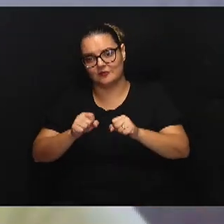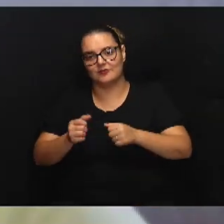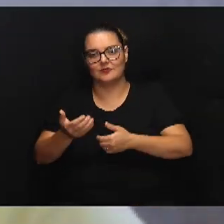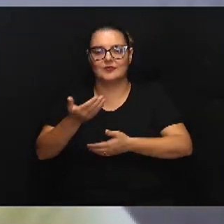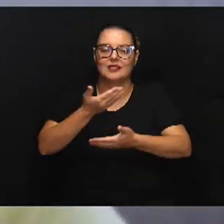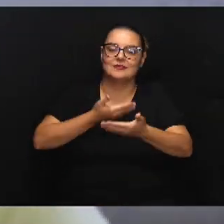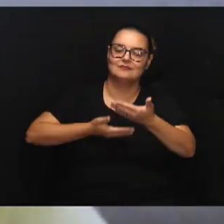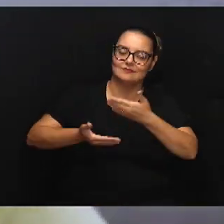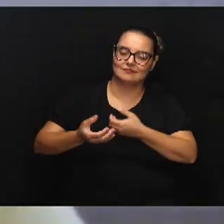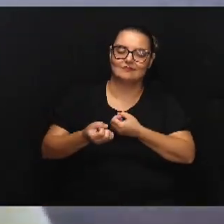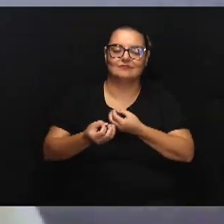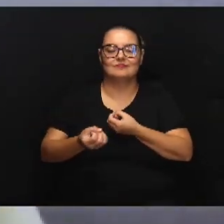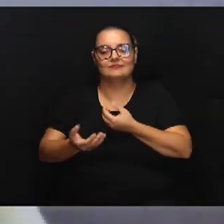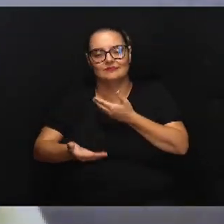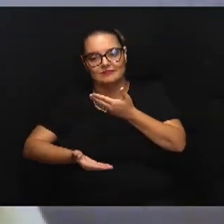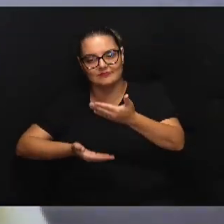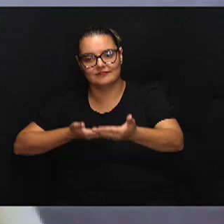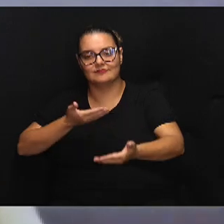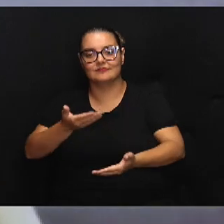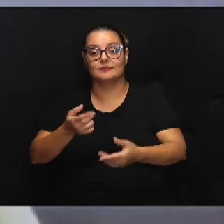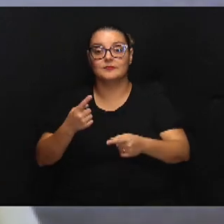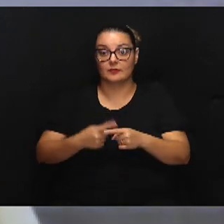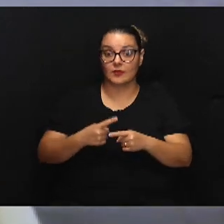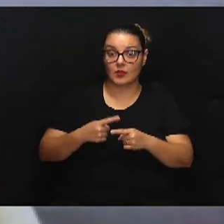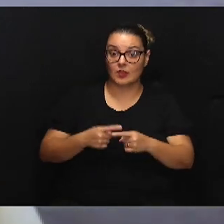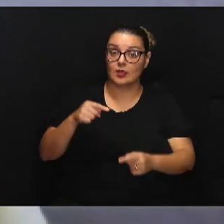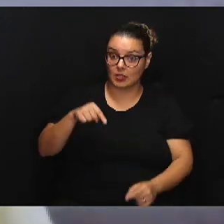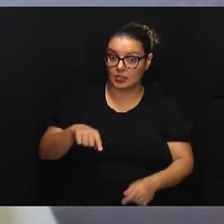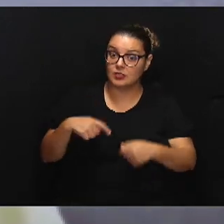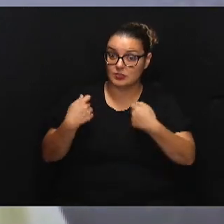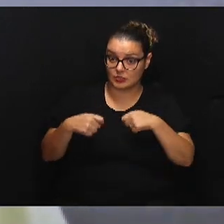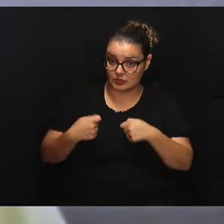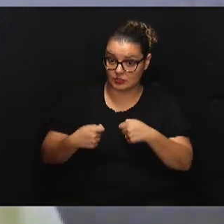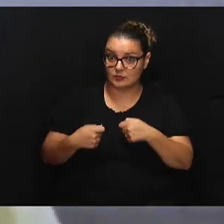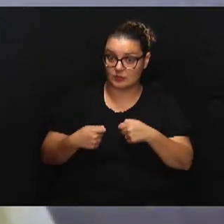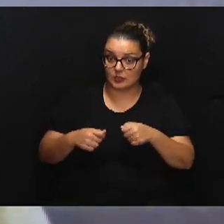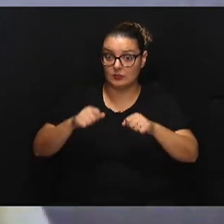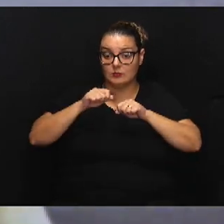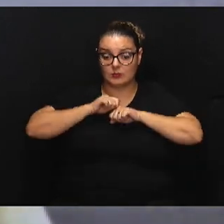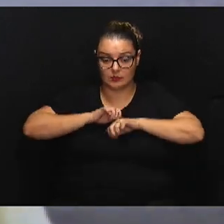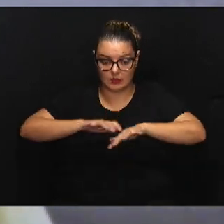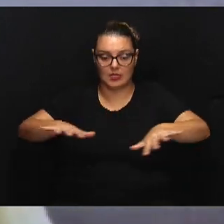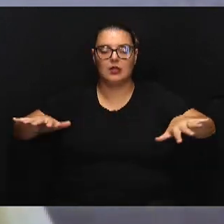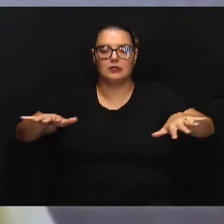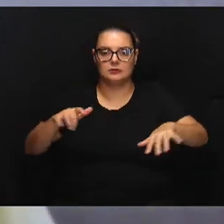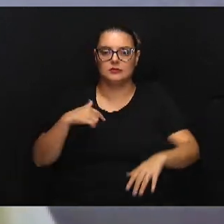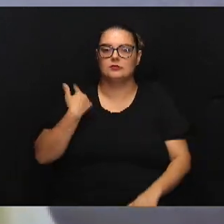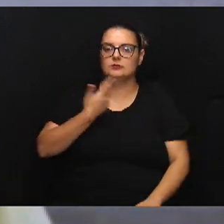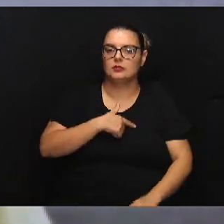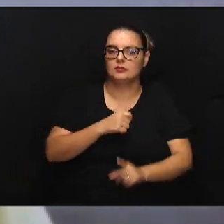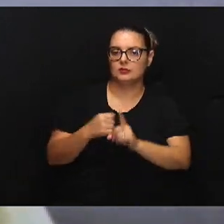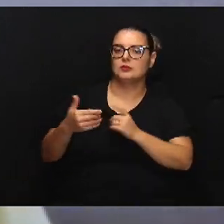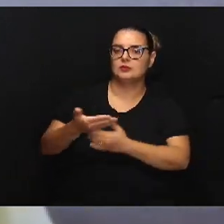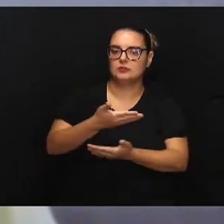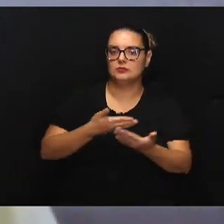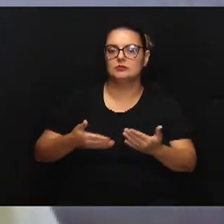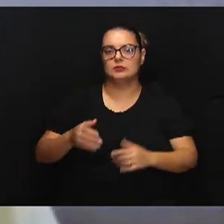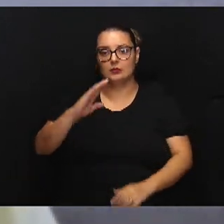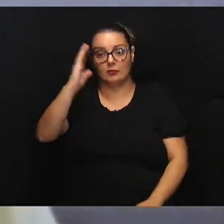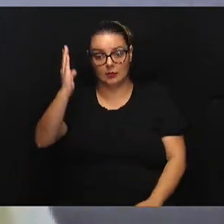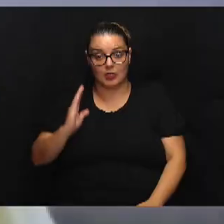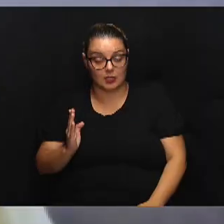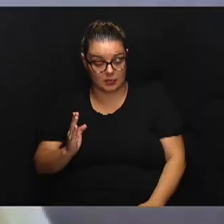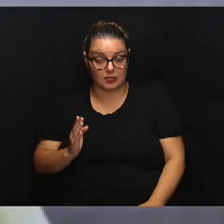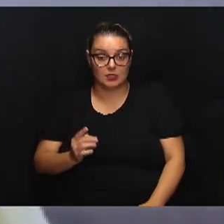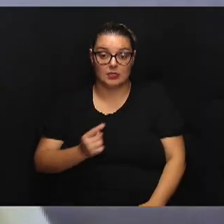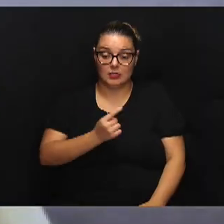trocar informações, porque isso precisa ser muito ventilado dentro da nossa sociedade brasileira. E que